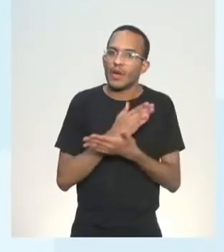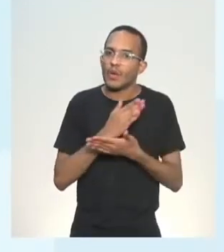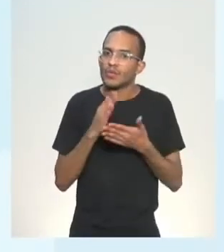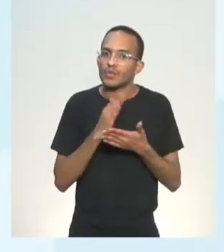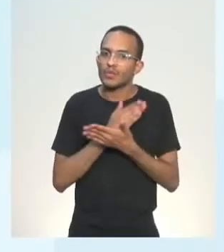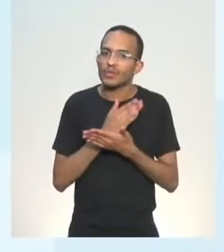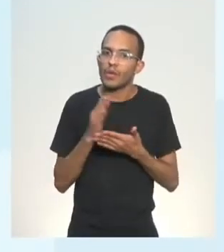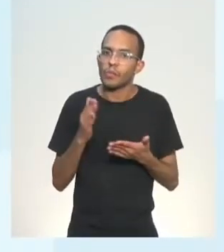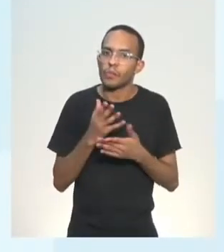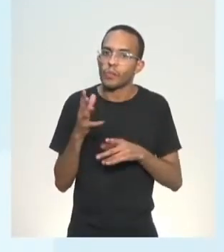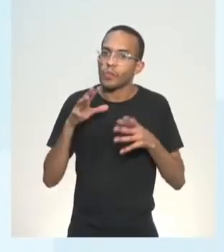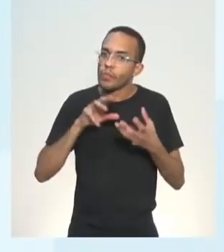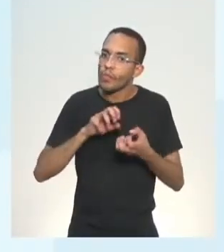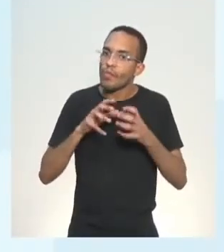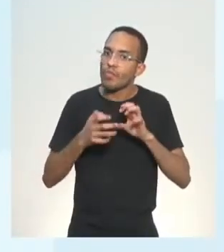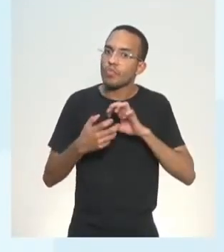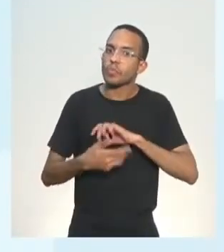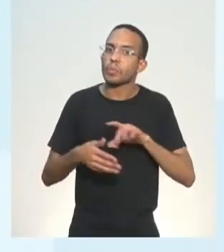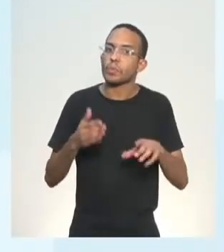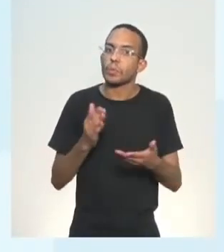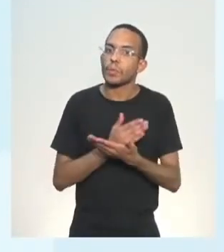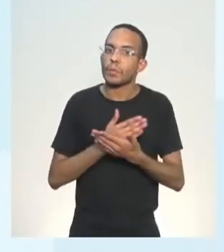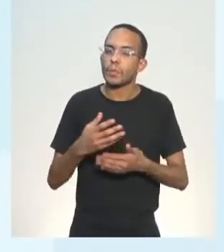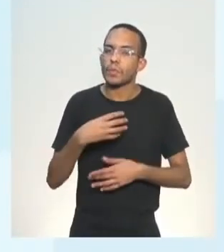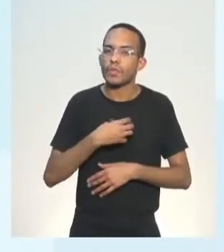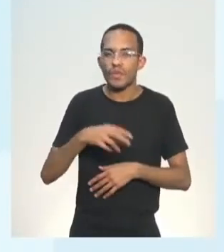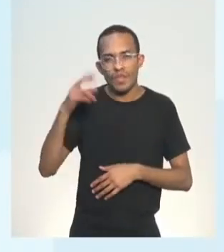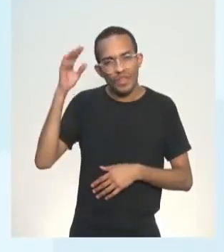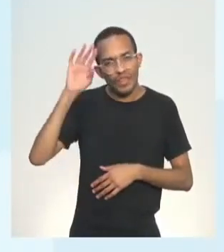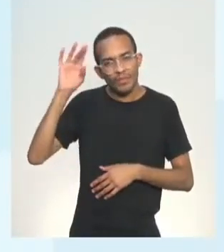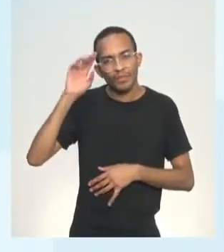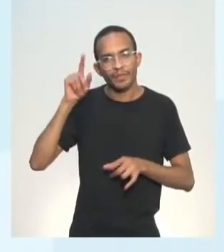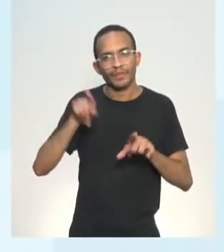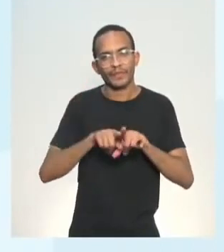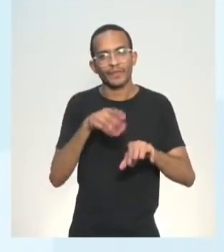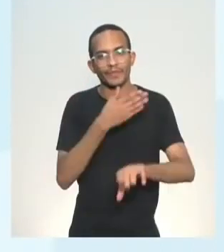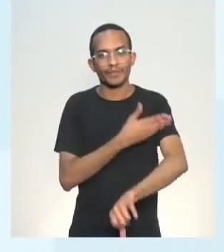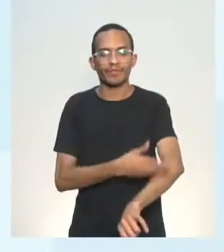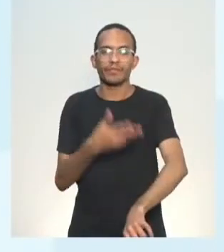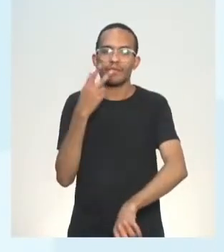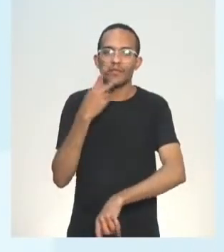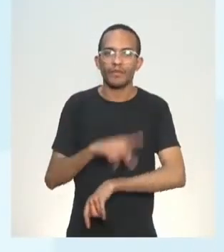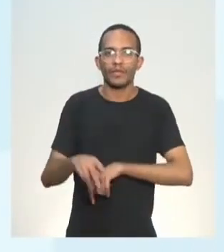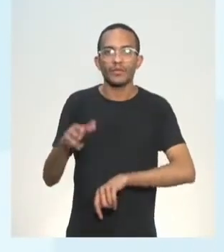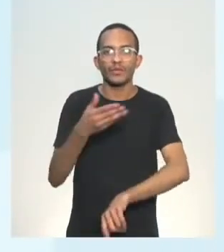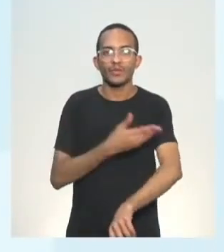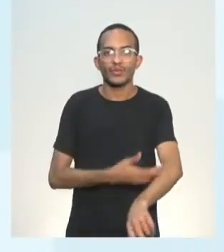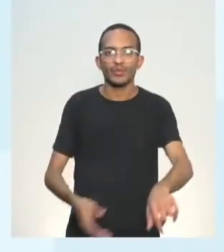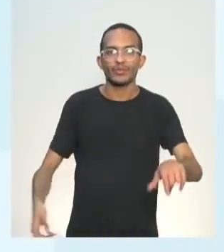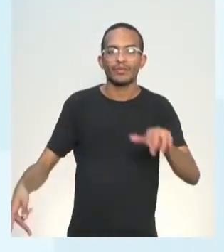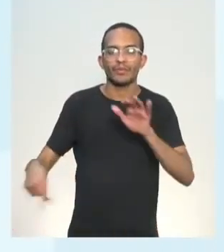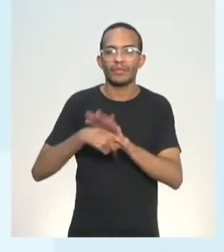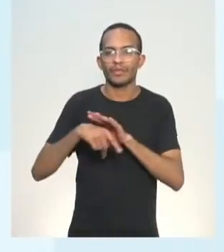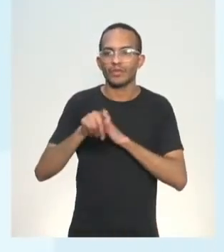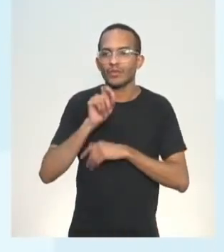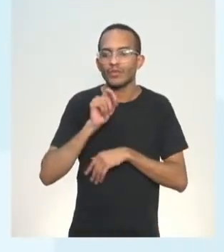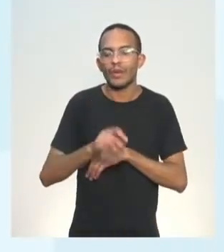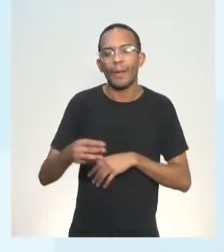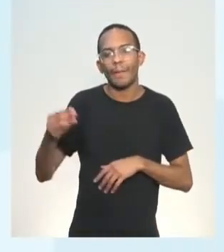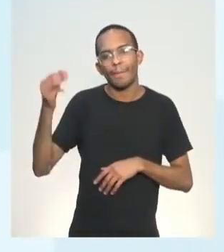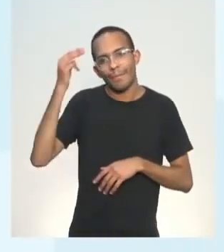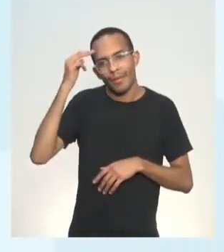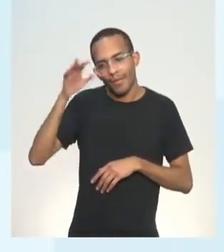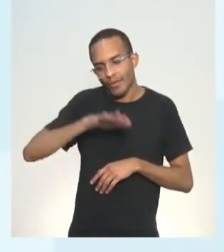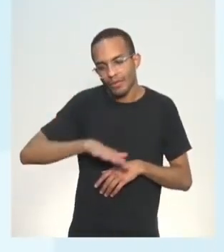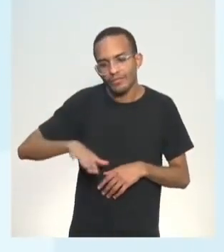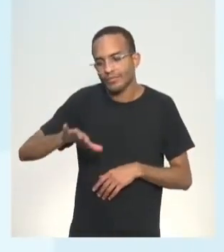determinado artesanato, determinada forma de pensar, de agir, determinado costume, esse costume acaba se tornando, né, parte da